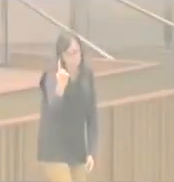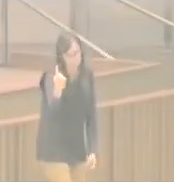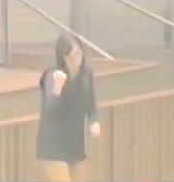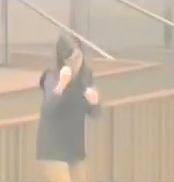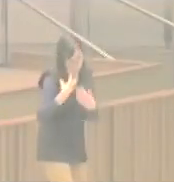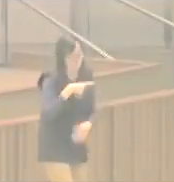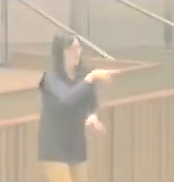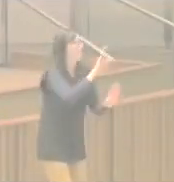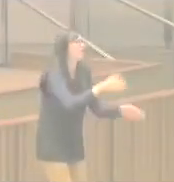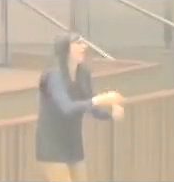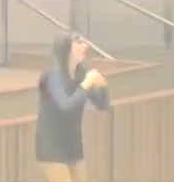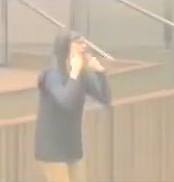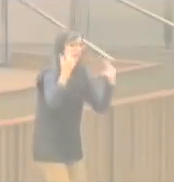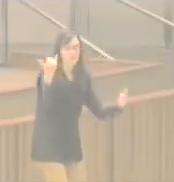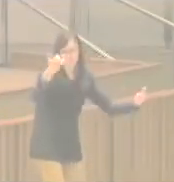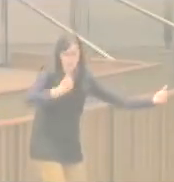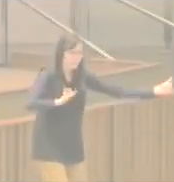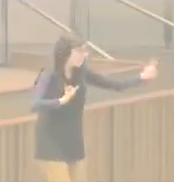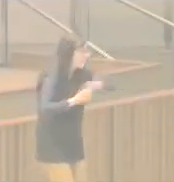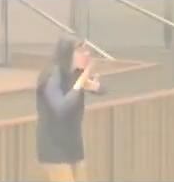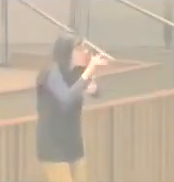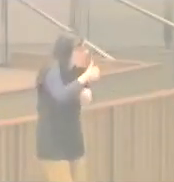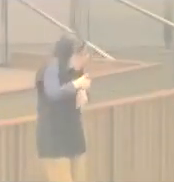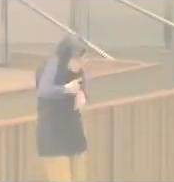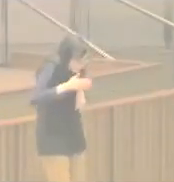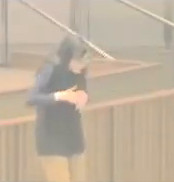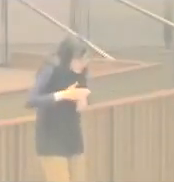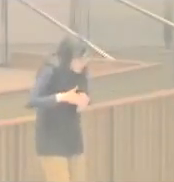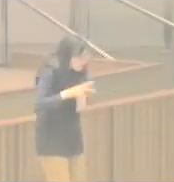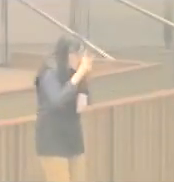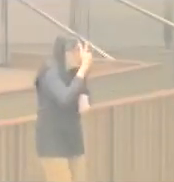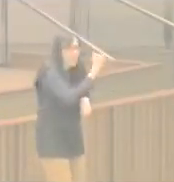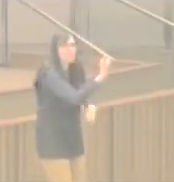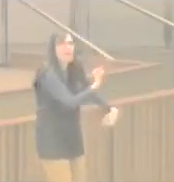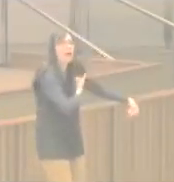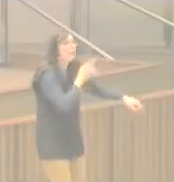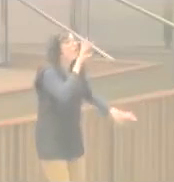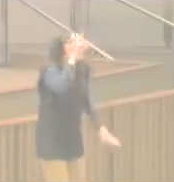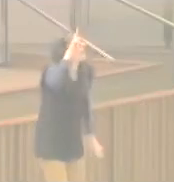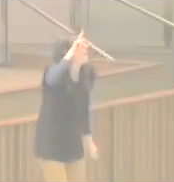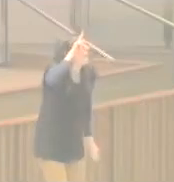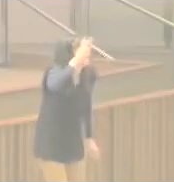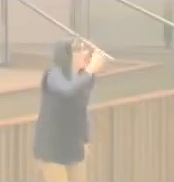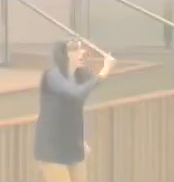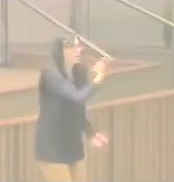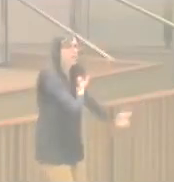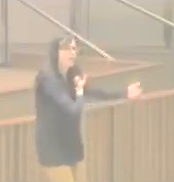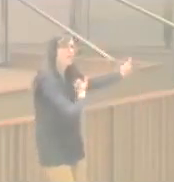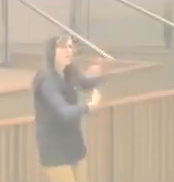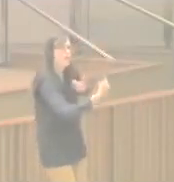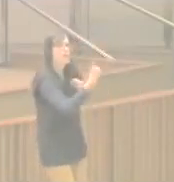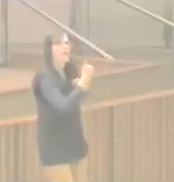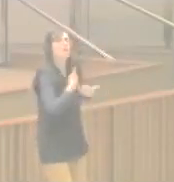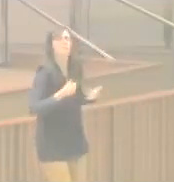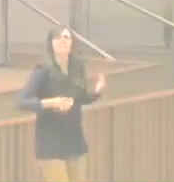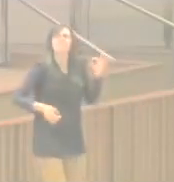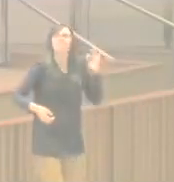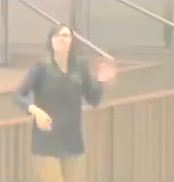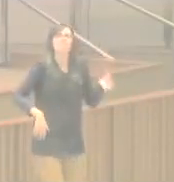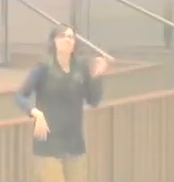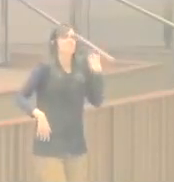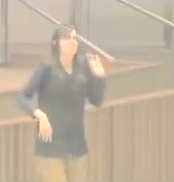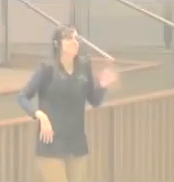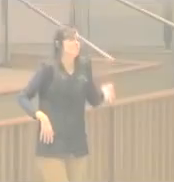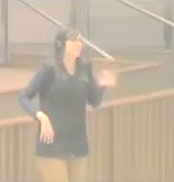coisas. É que aquelas mesmas coisas que nós sempre rejeitamos passem a ter valor na